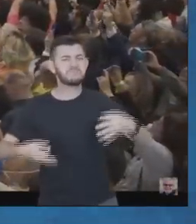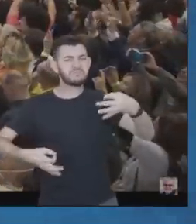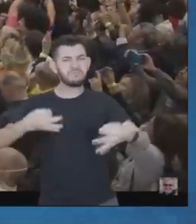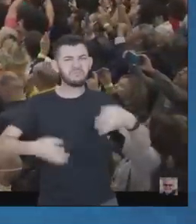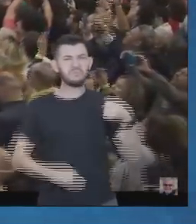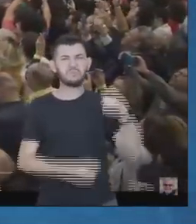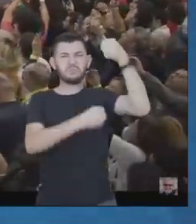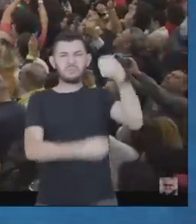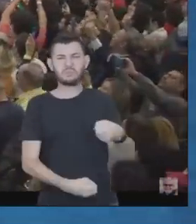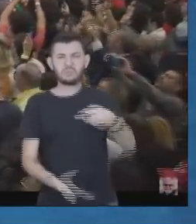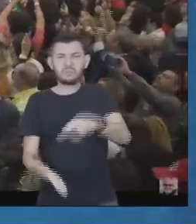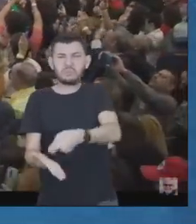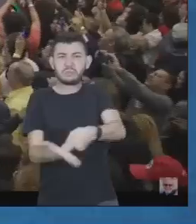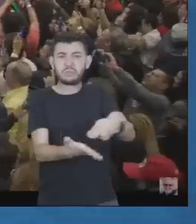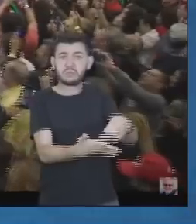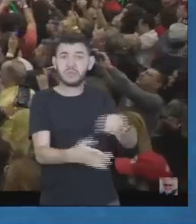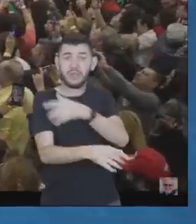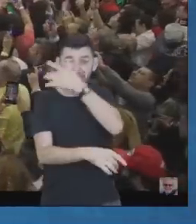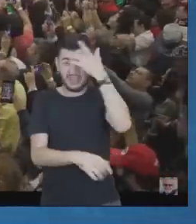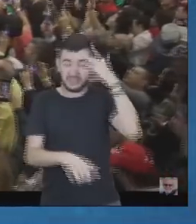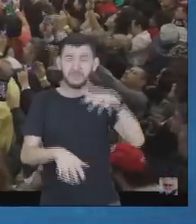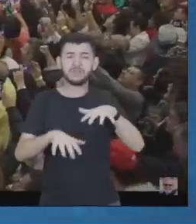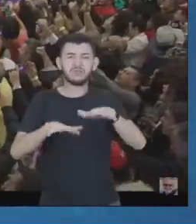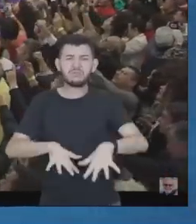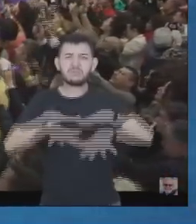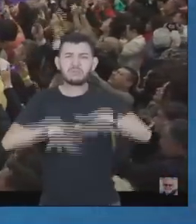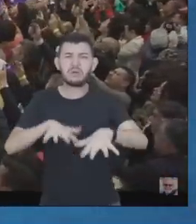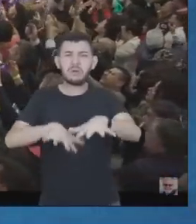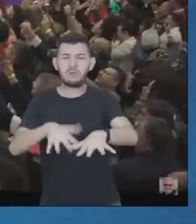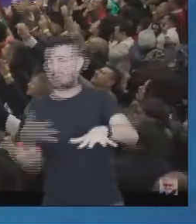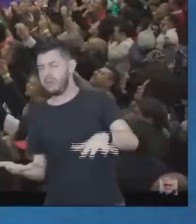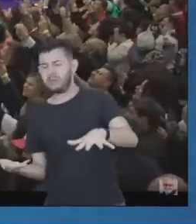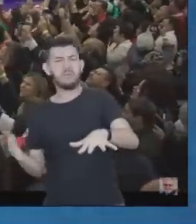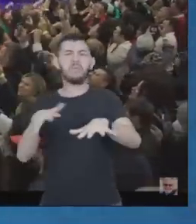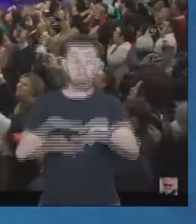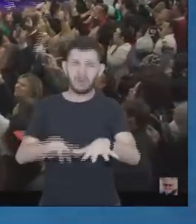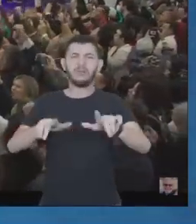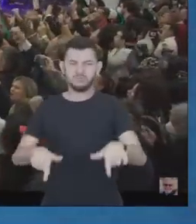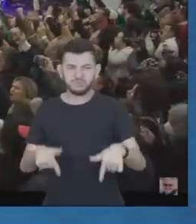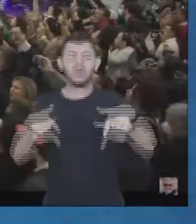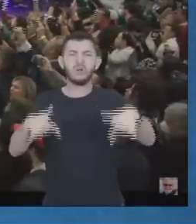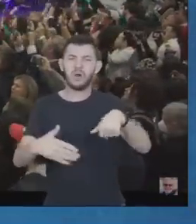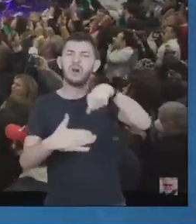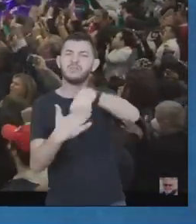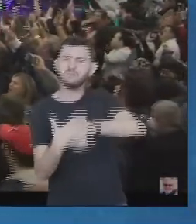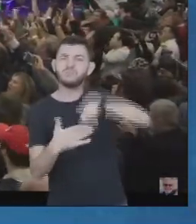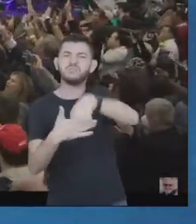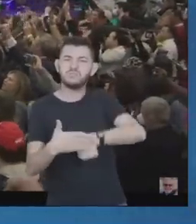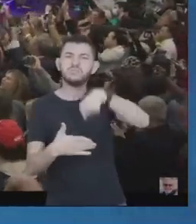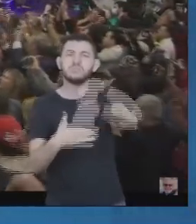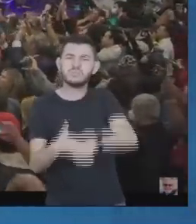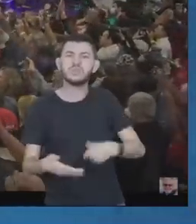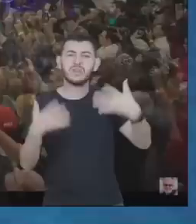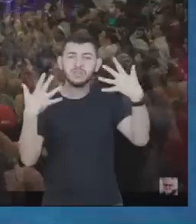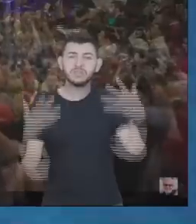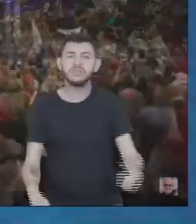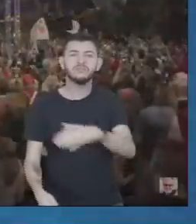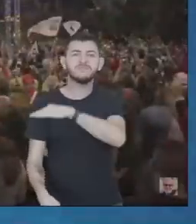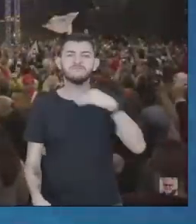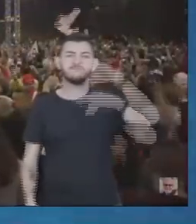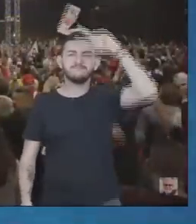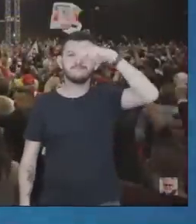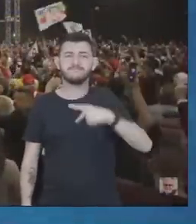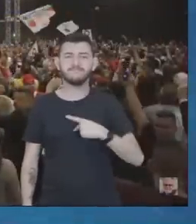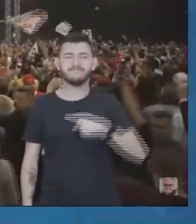que um filho teu não foge à luta, nem teme quem te adora a própria morte.